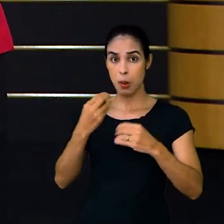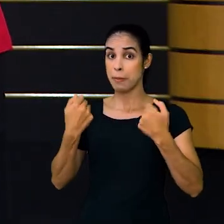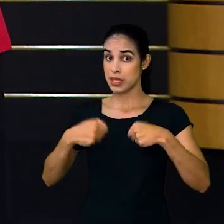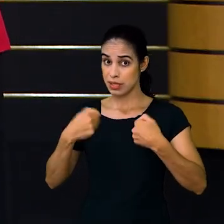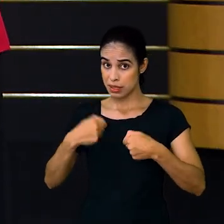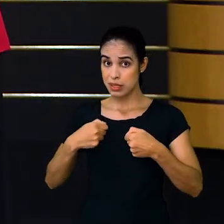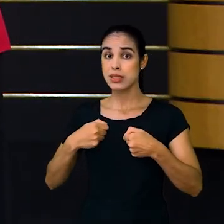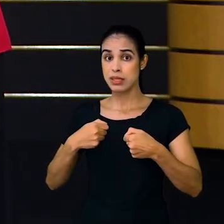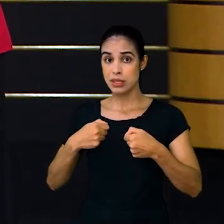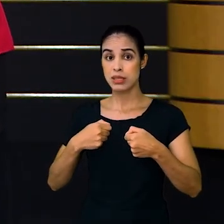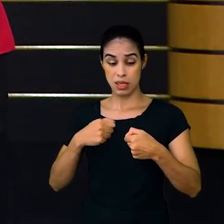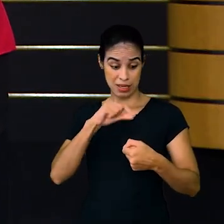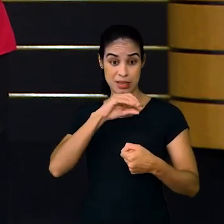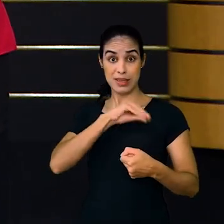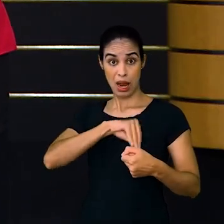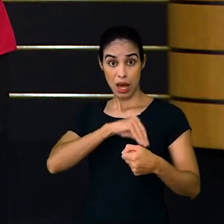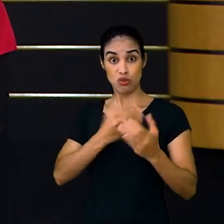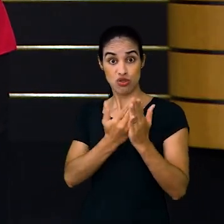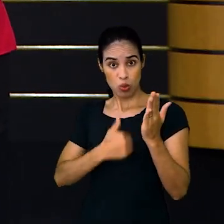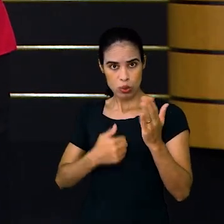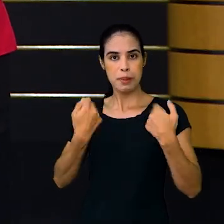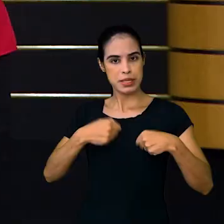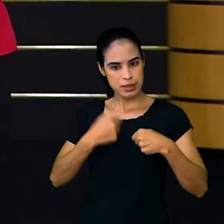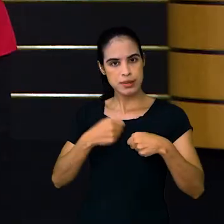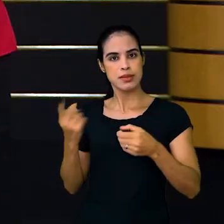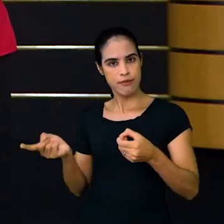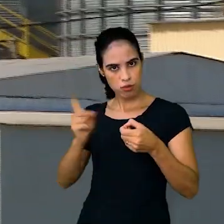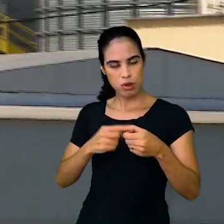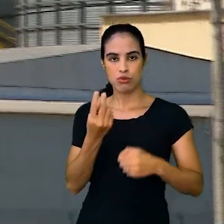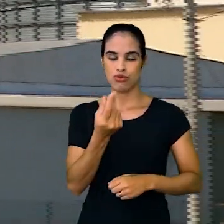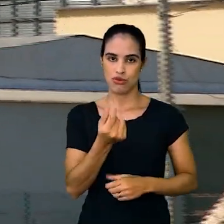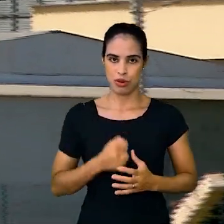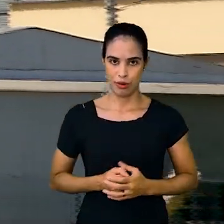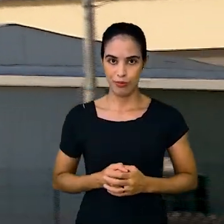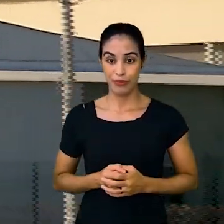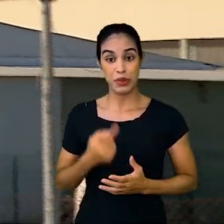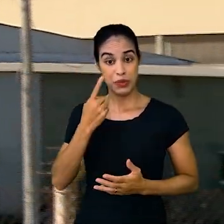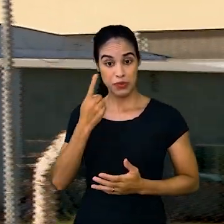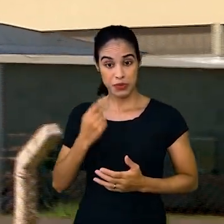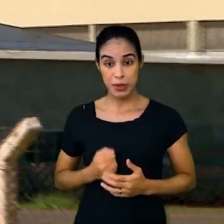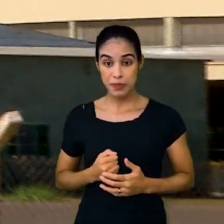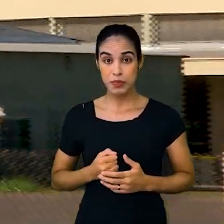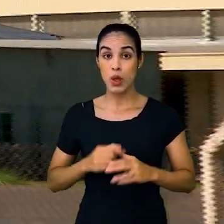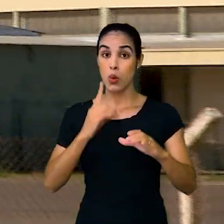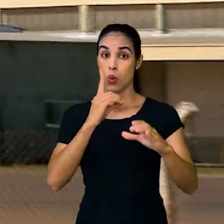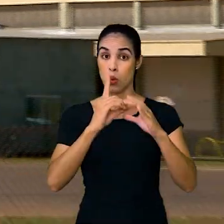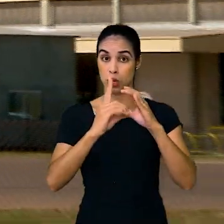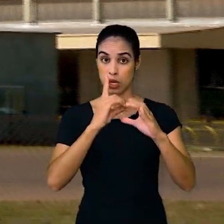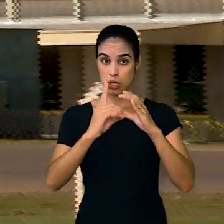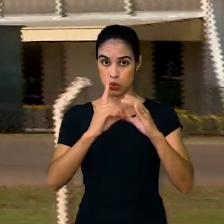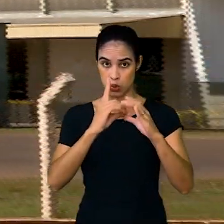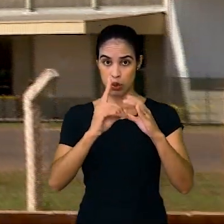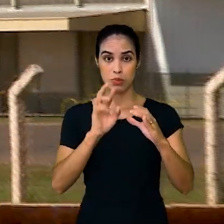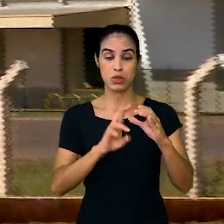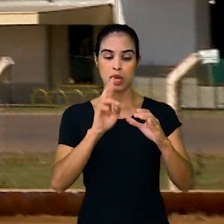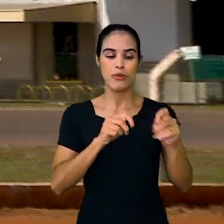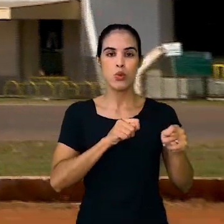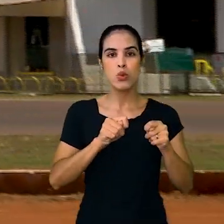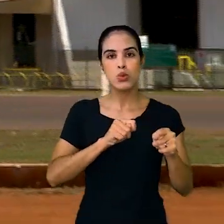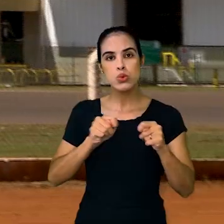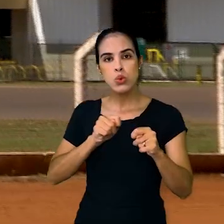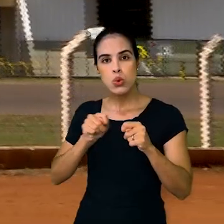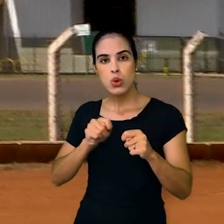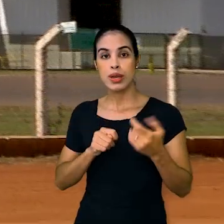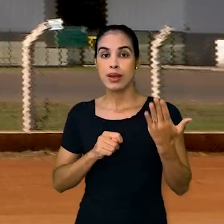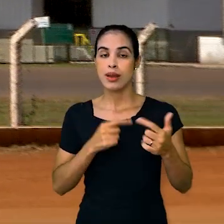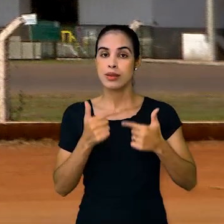que devolver o dinheiro. A decisão é da 4ª turma do TST. O caso envolveu um coordenador de controle que trabalhou por